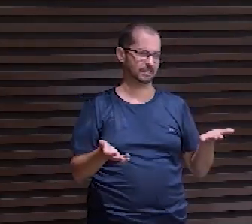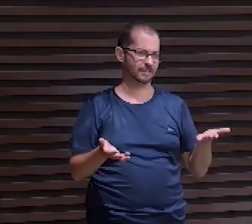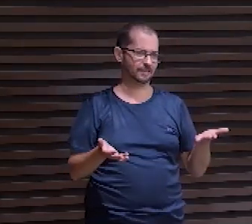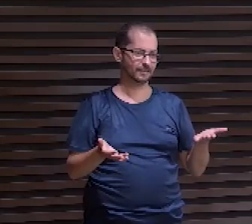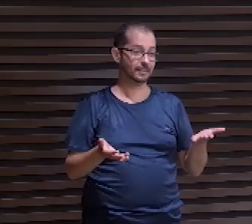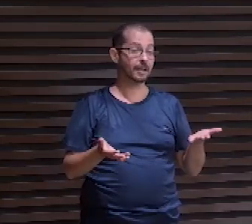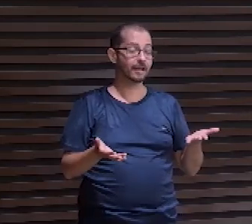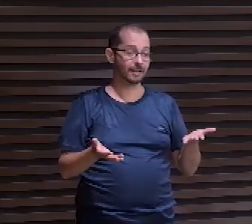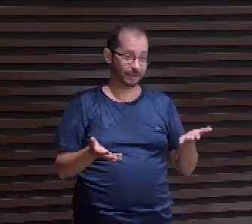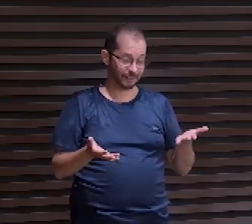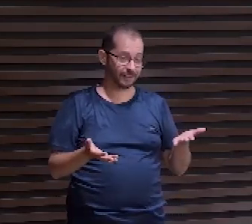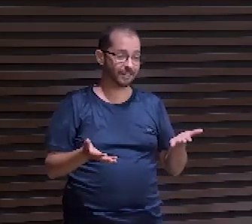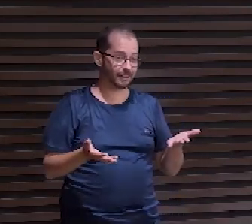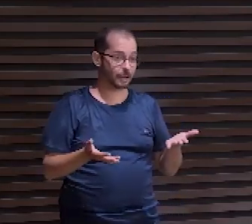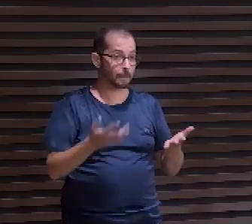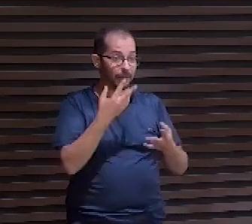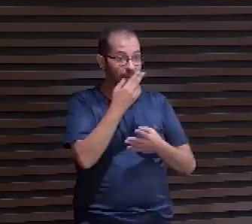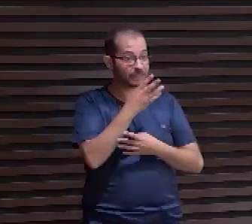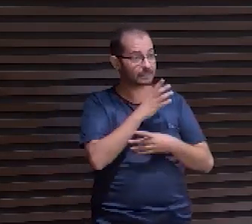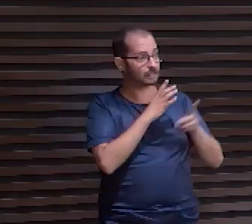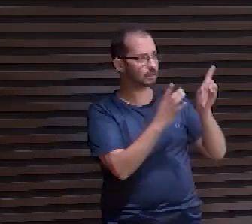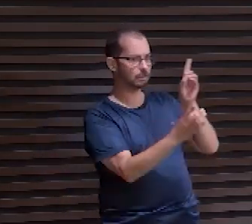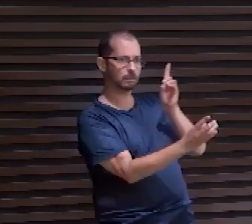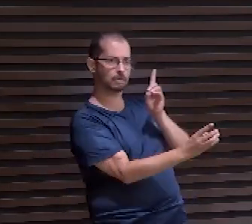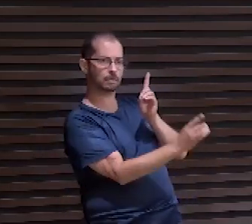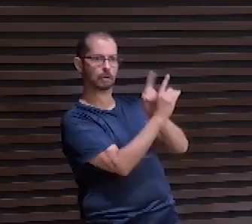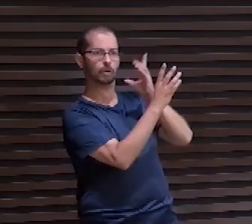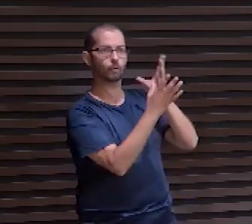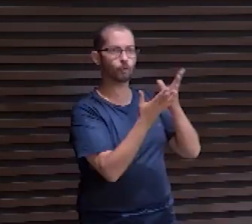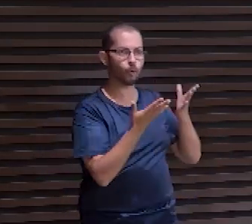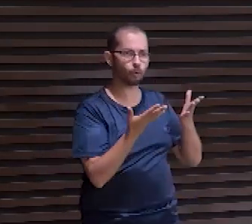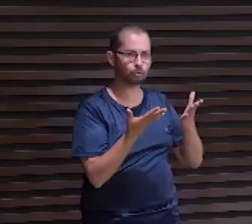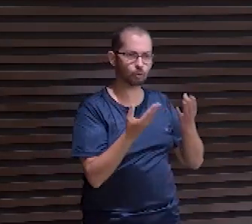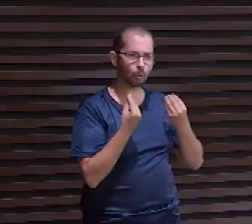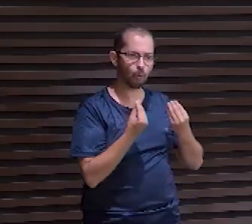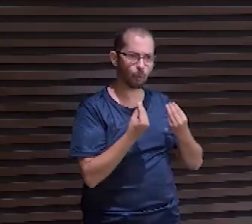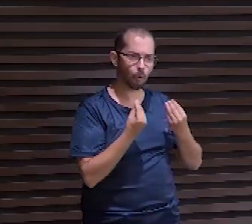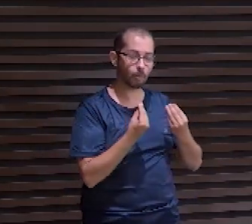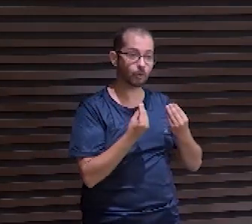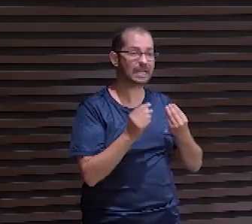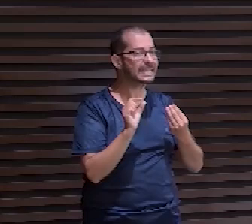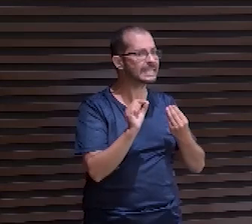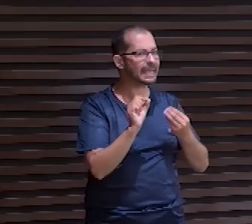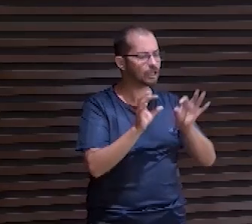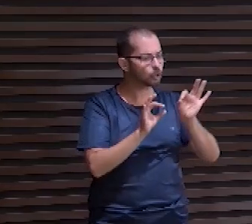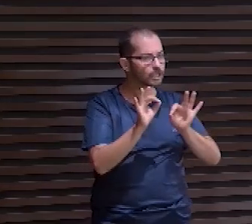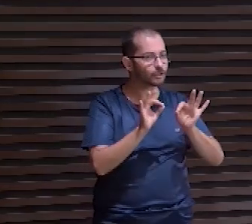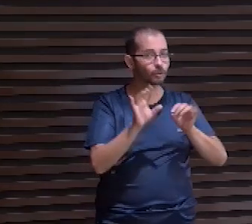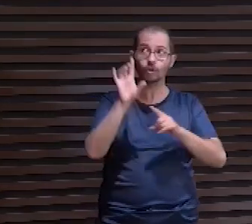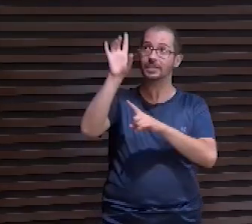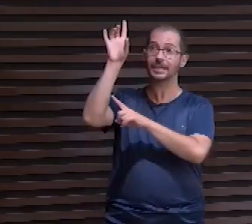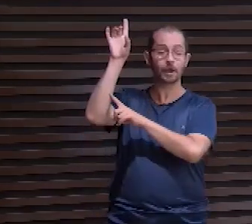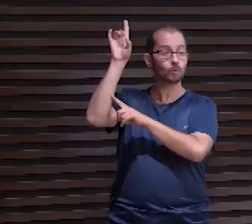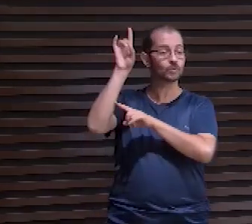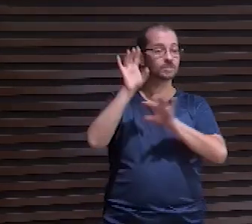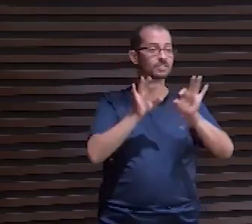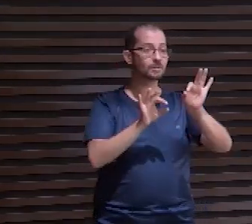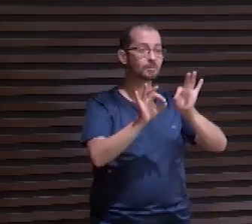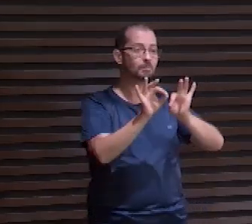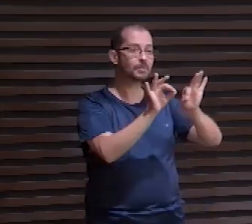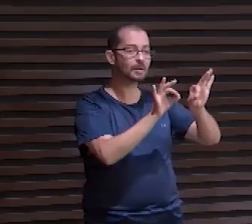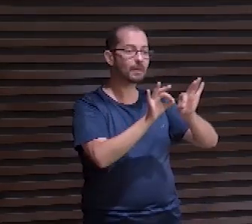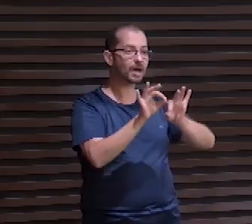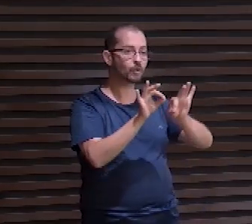Ciente de que este encontro telefônico só poderia ter sido arranjado por Deus, comecei